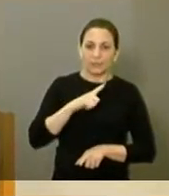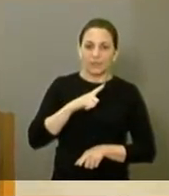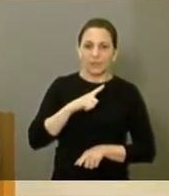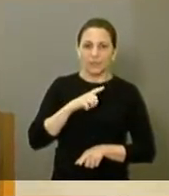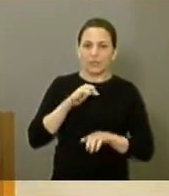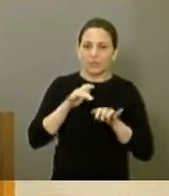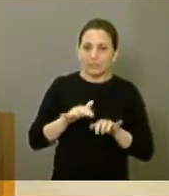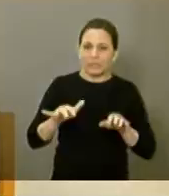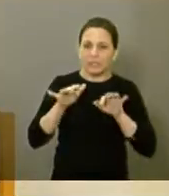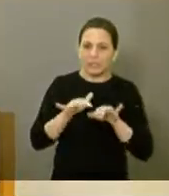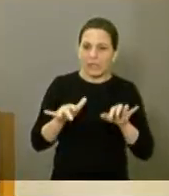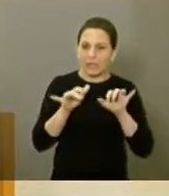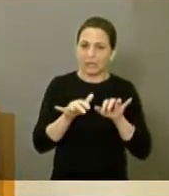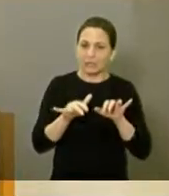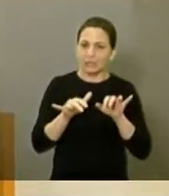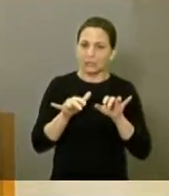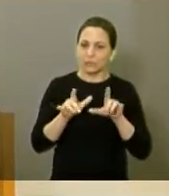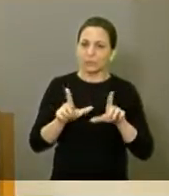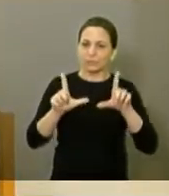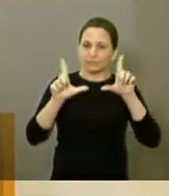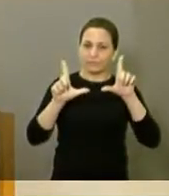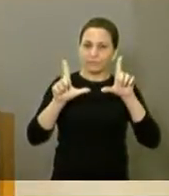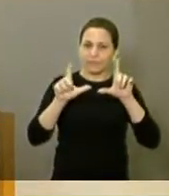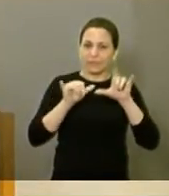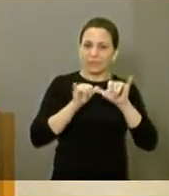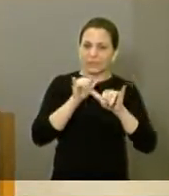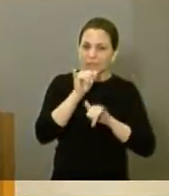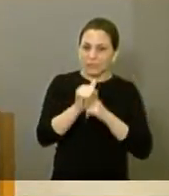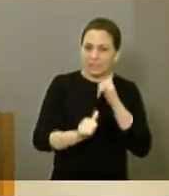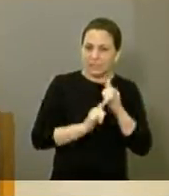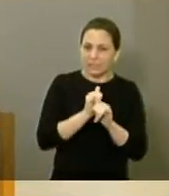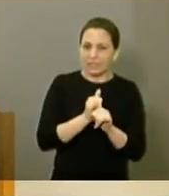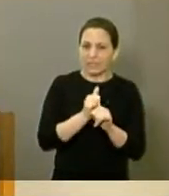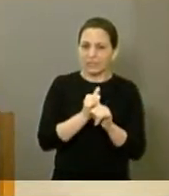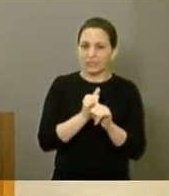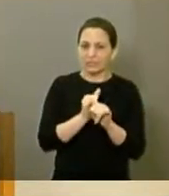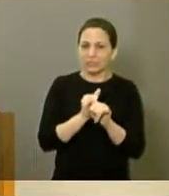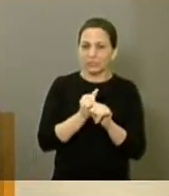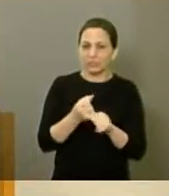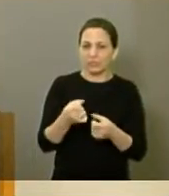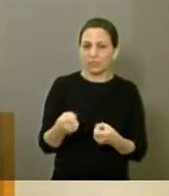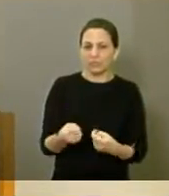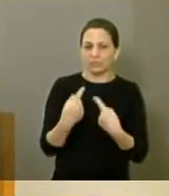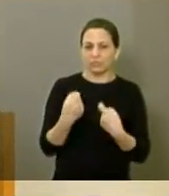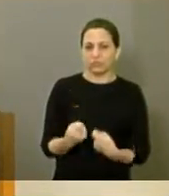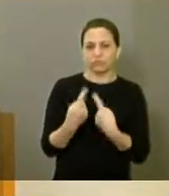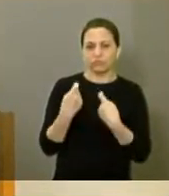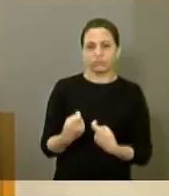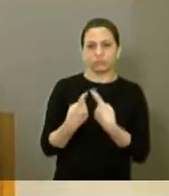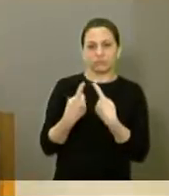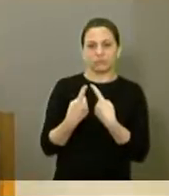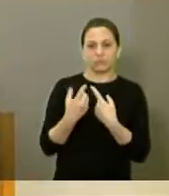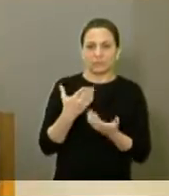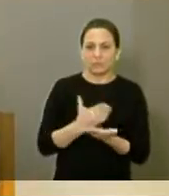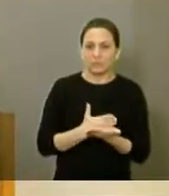teclado e um monitor querendo somente o plano as pessoas se eu fosse vocês começavam